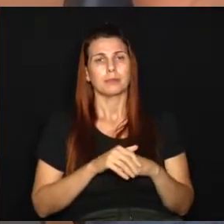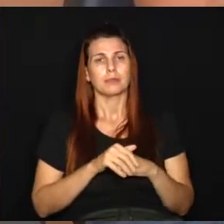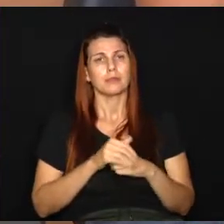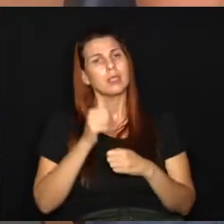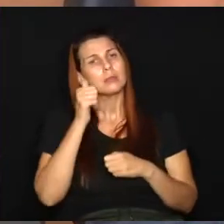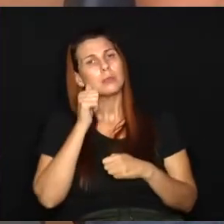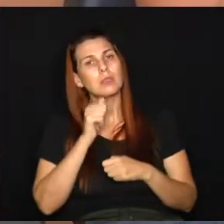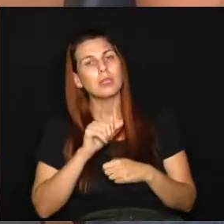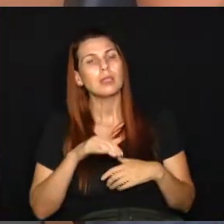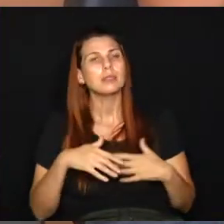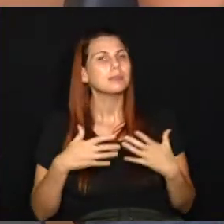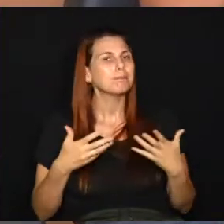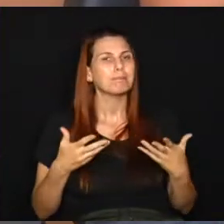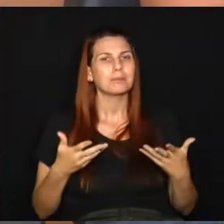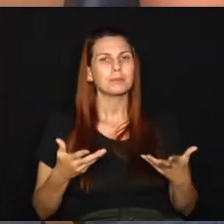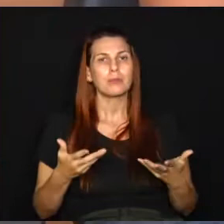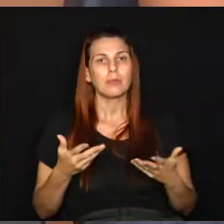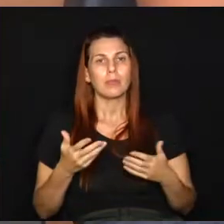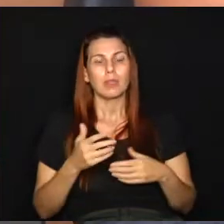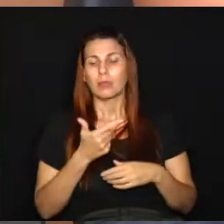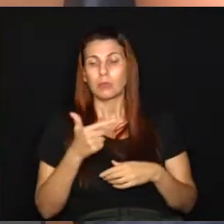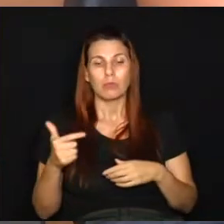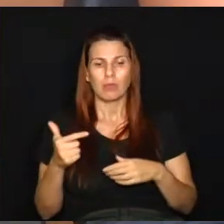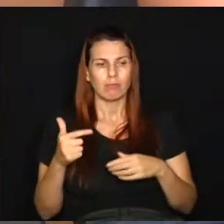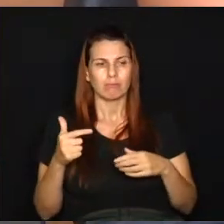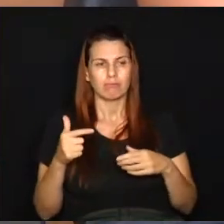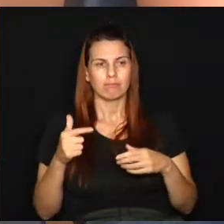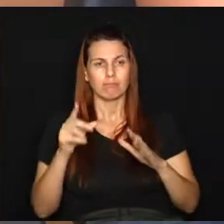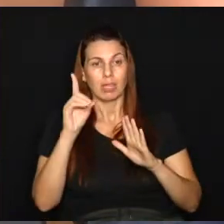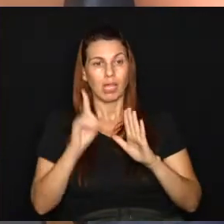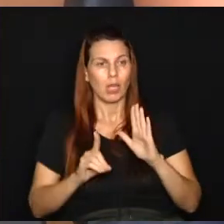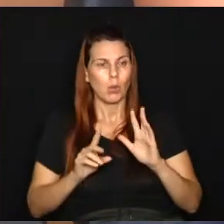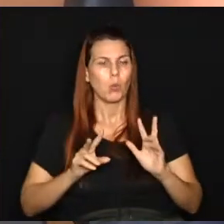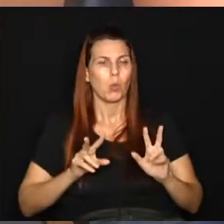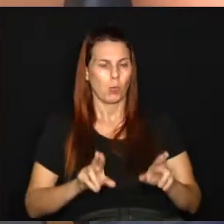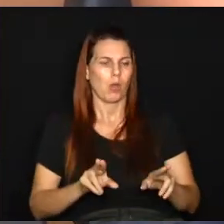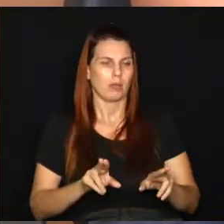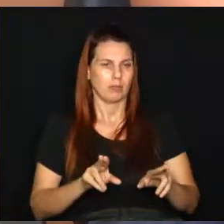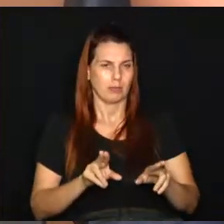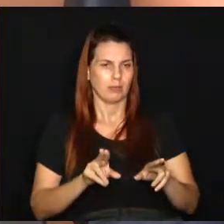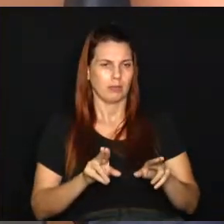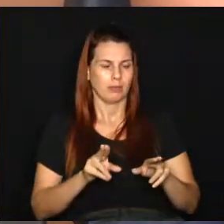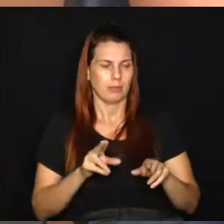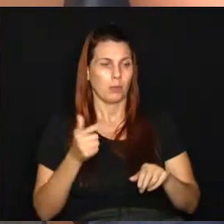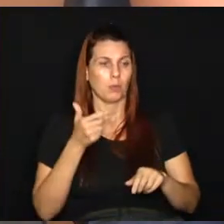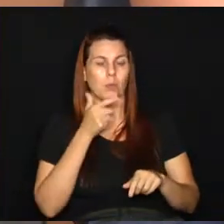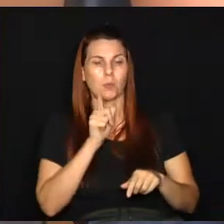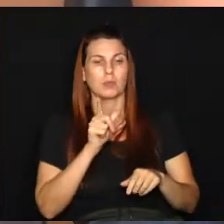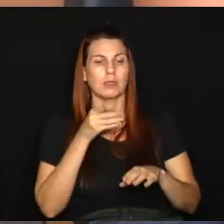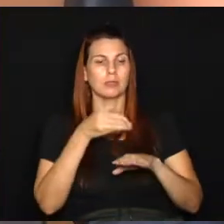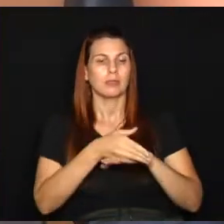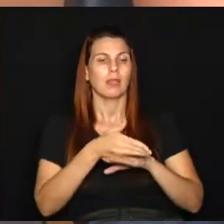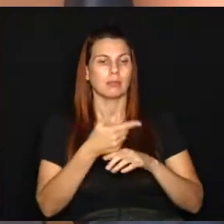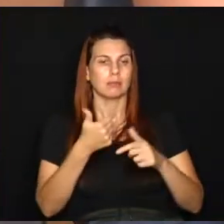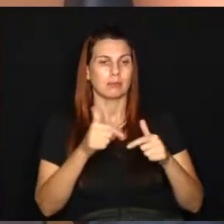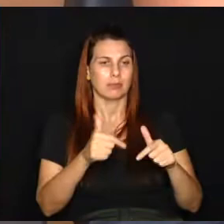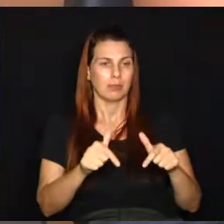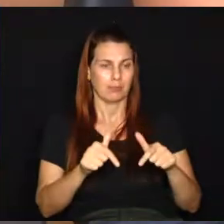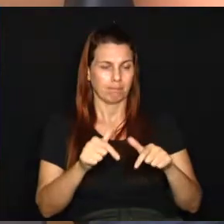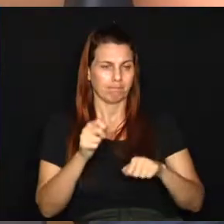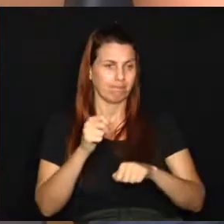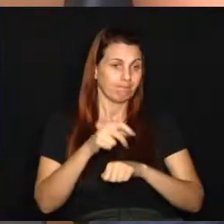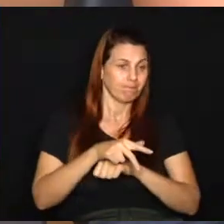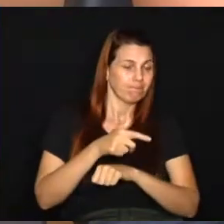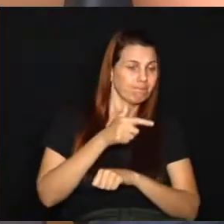enfim, não têm as mesmas políticas públicas para poder ingressar no mercado de trabalho e